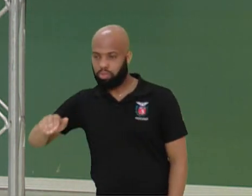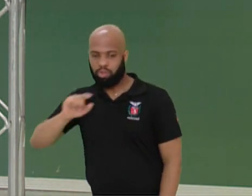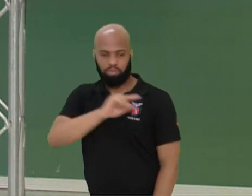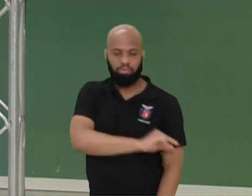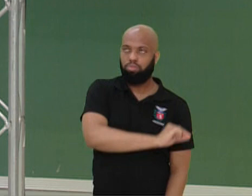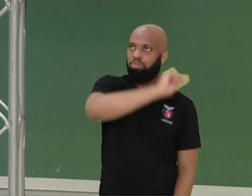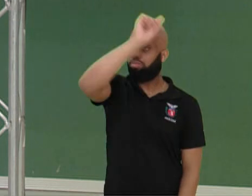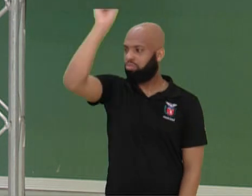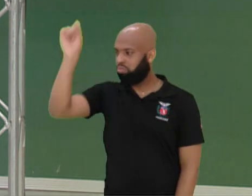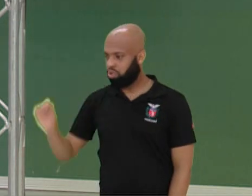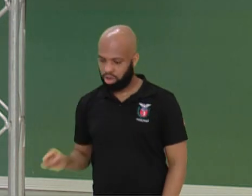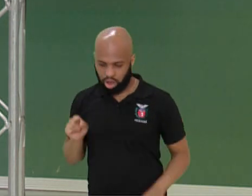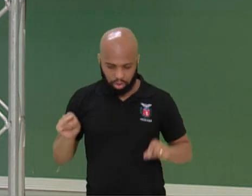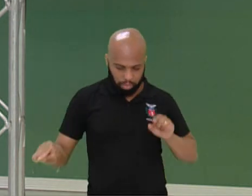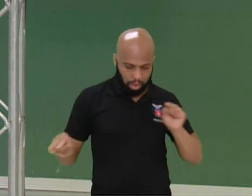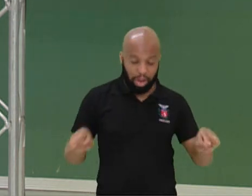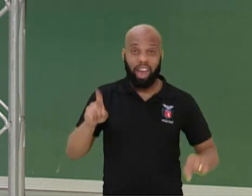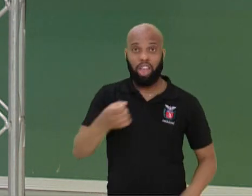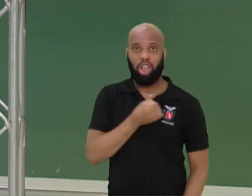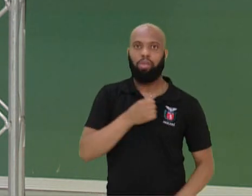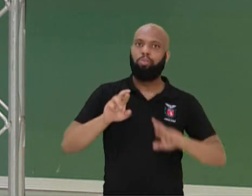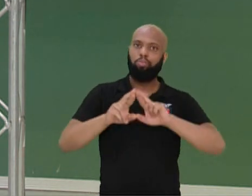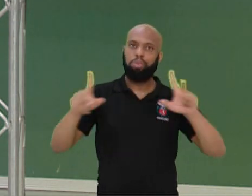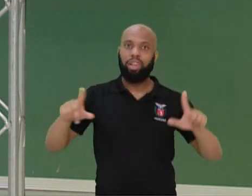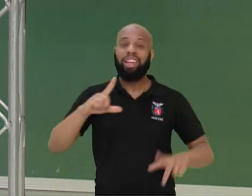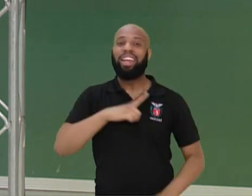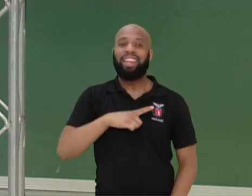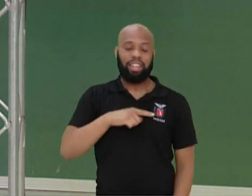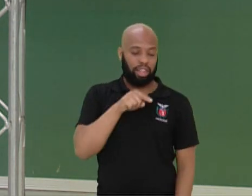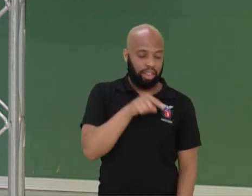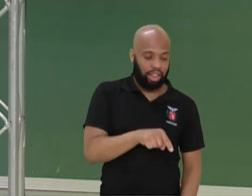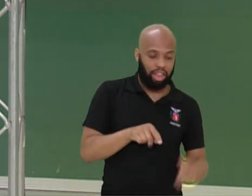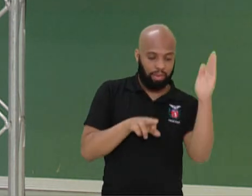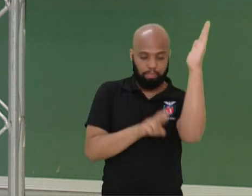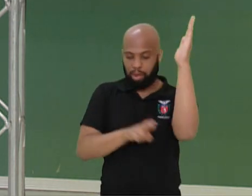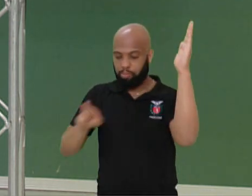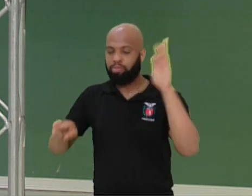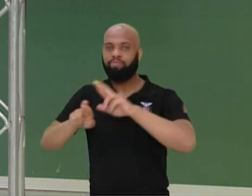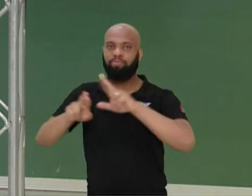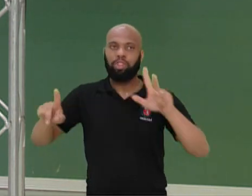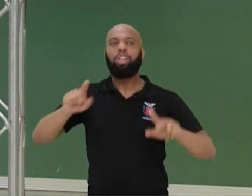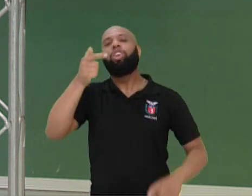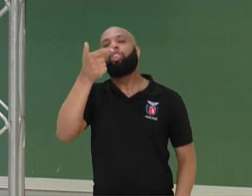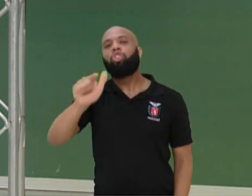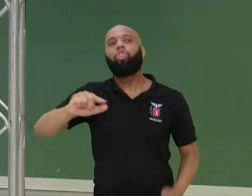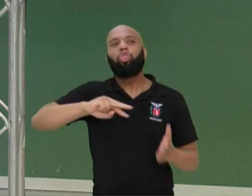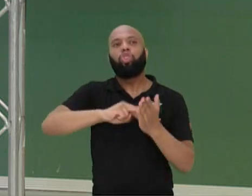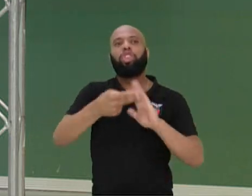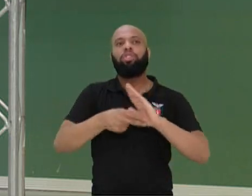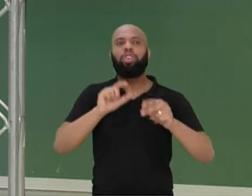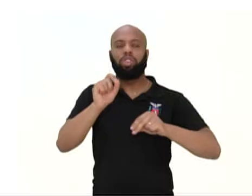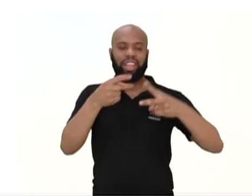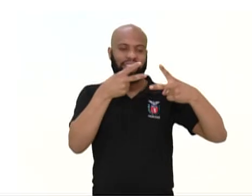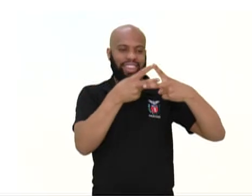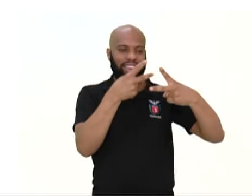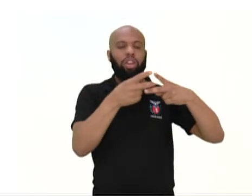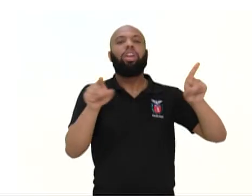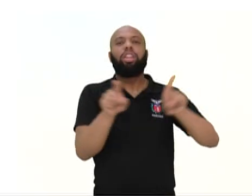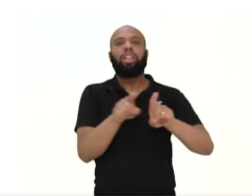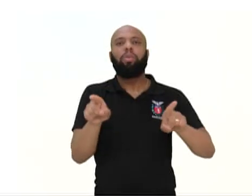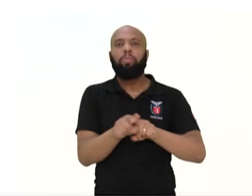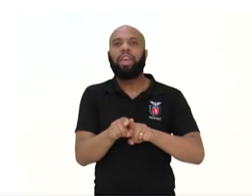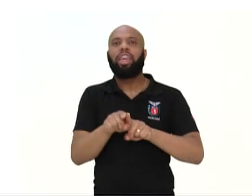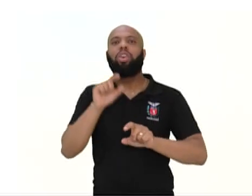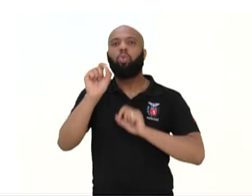valores distintos. Isso significa que são duas raízes distintas, então o delta de novo, né, opa, tá lá, o delta de novo